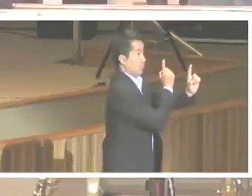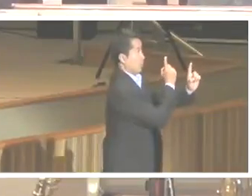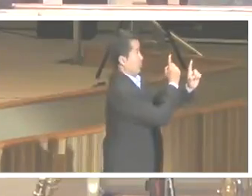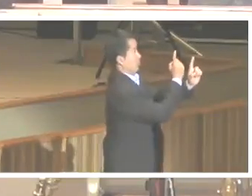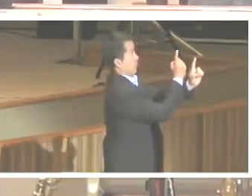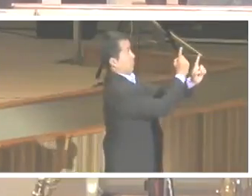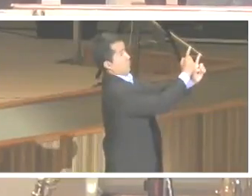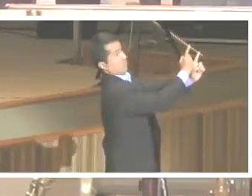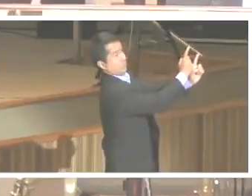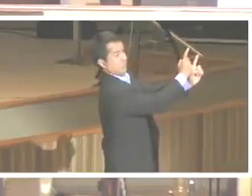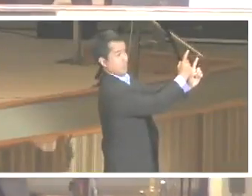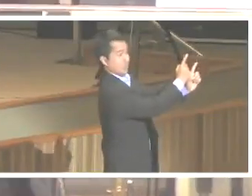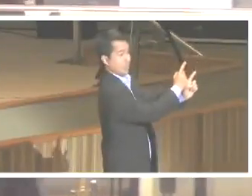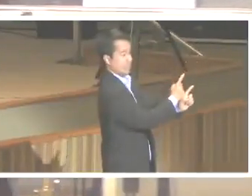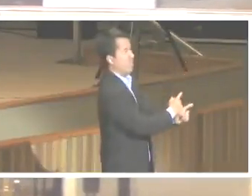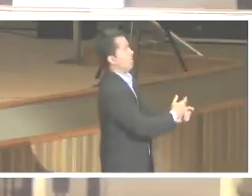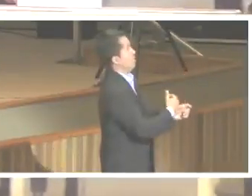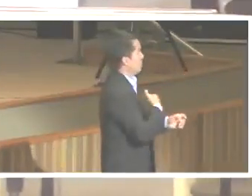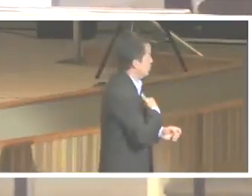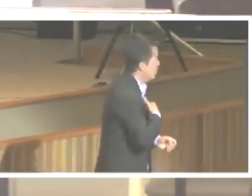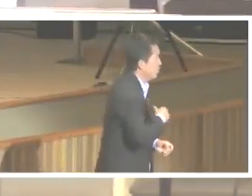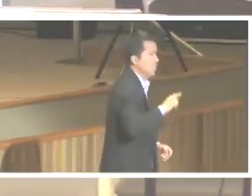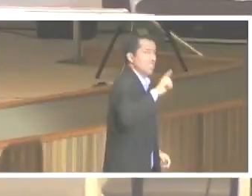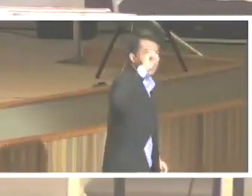olha que coisa tremenda